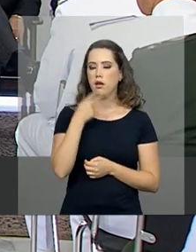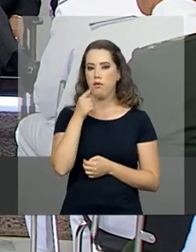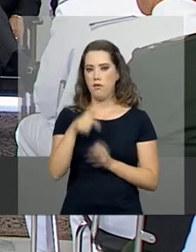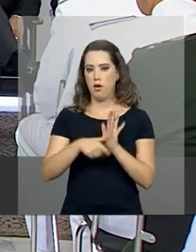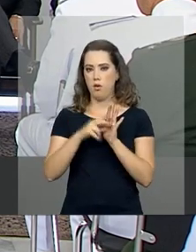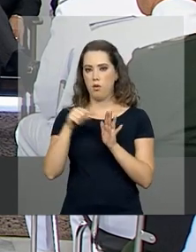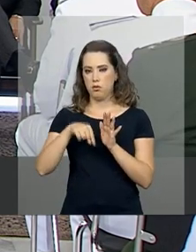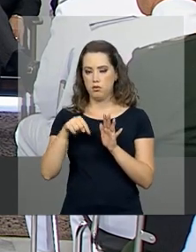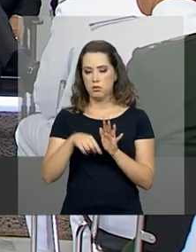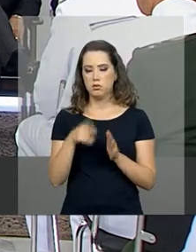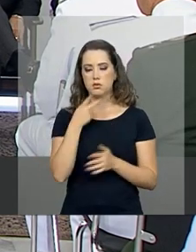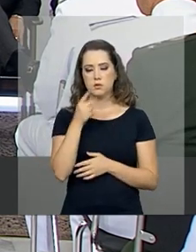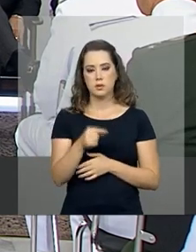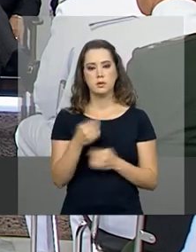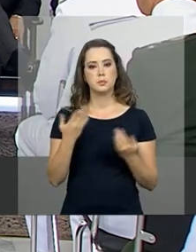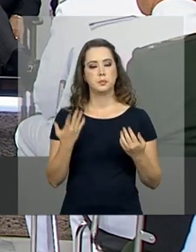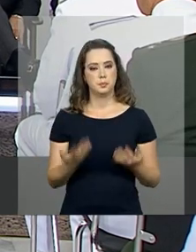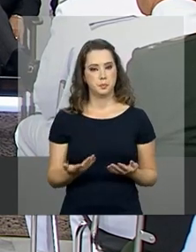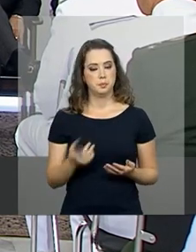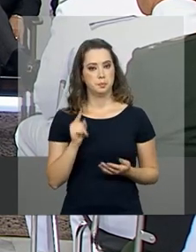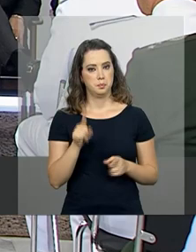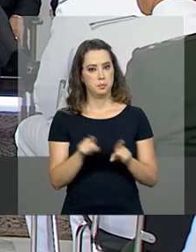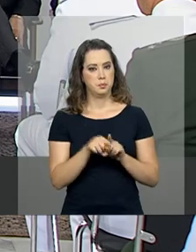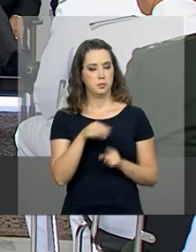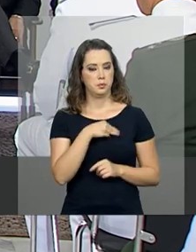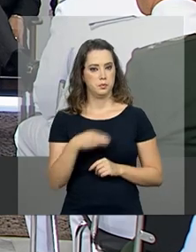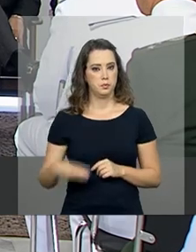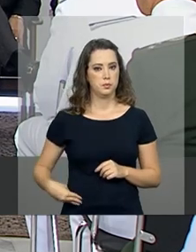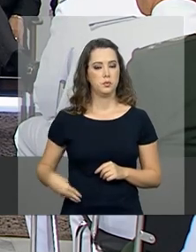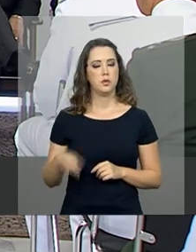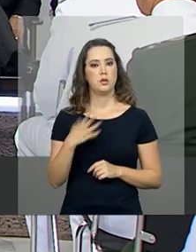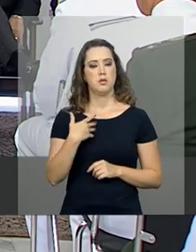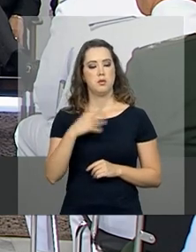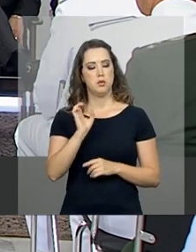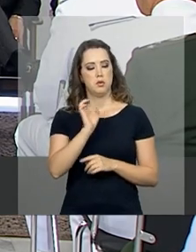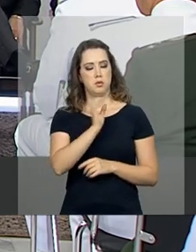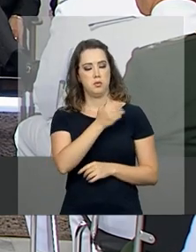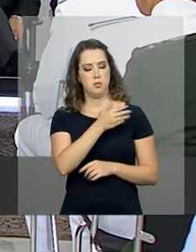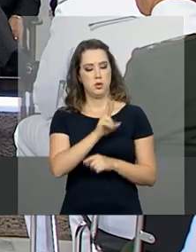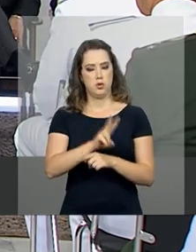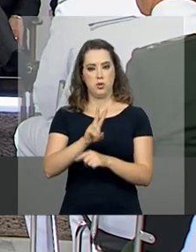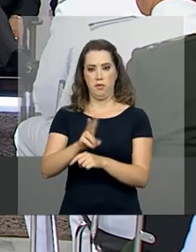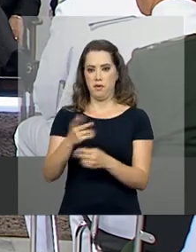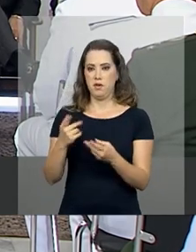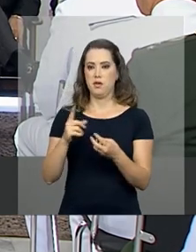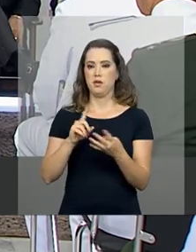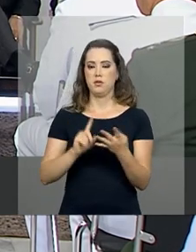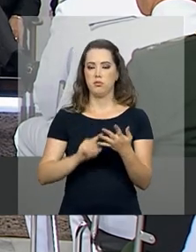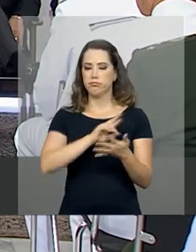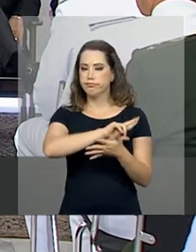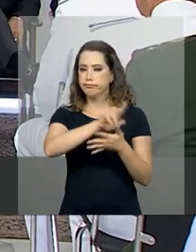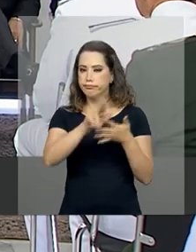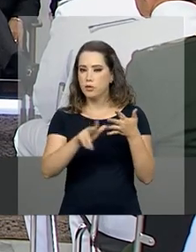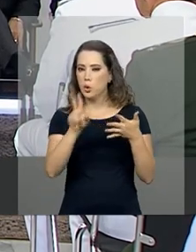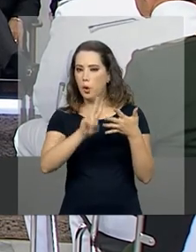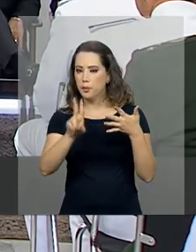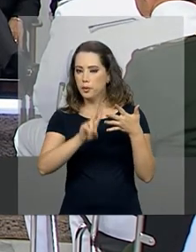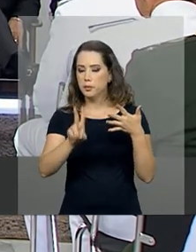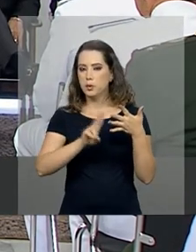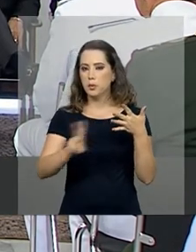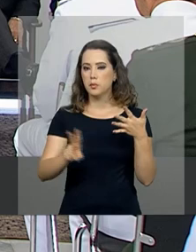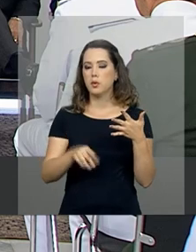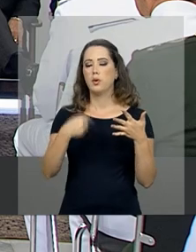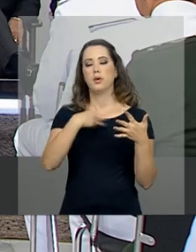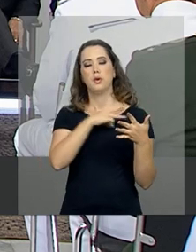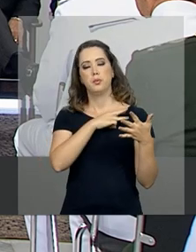nos dirigir a palavra ministro de estado da defesa e nem isso gustavo rocha dos direitos